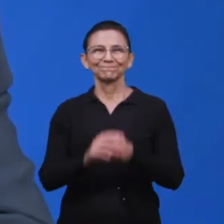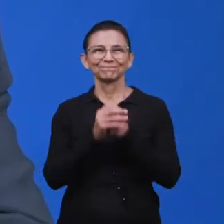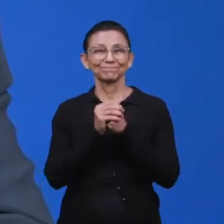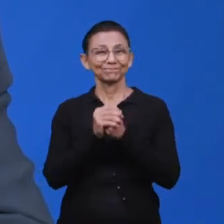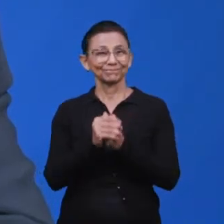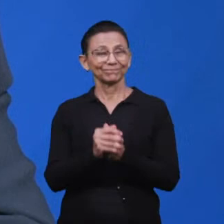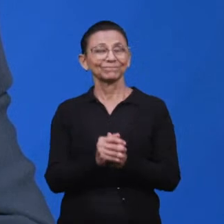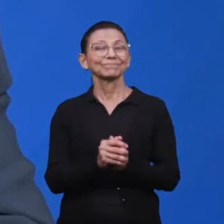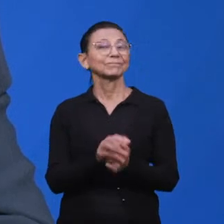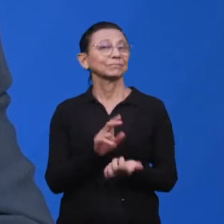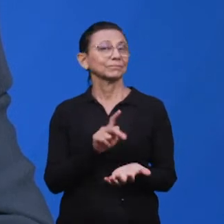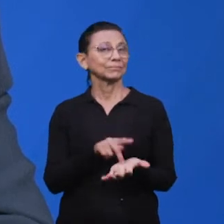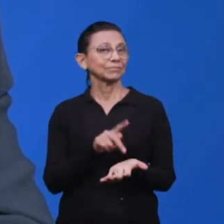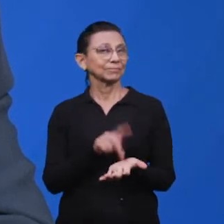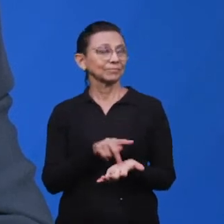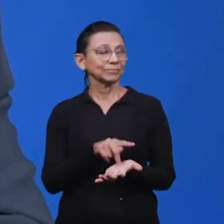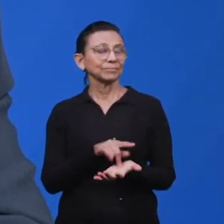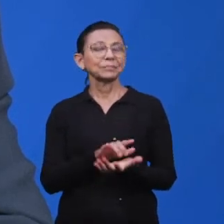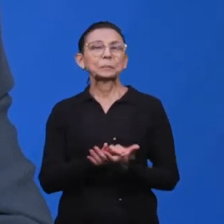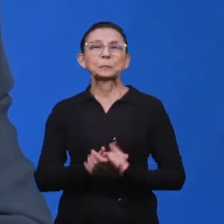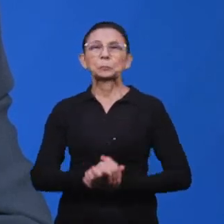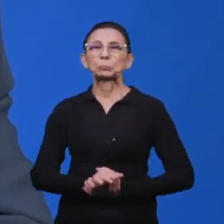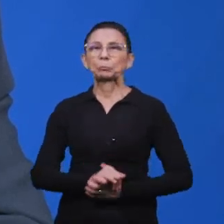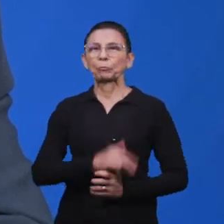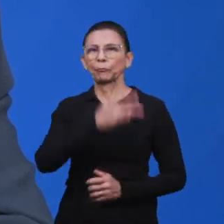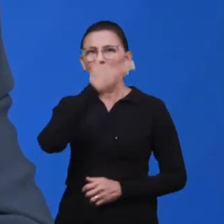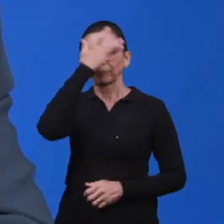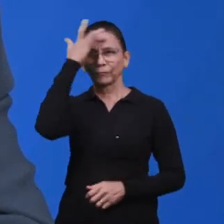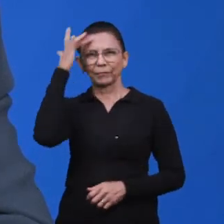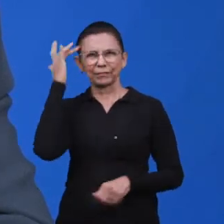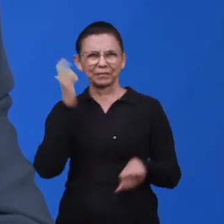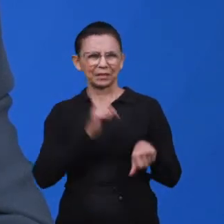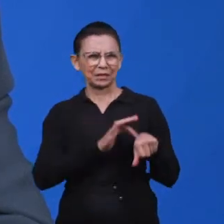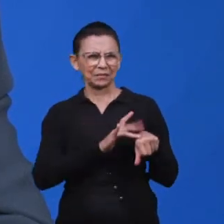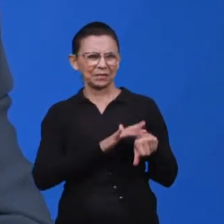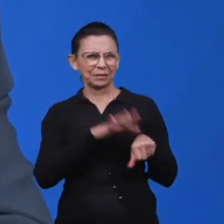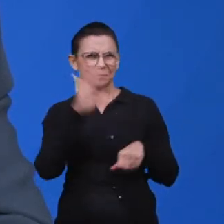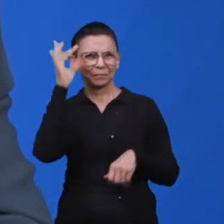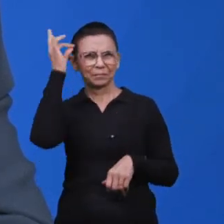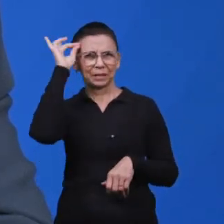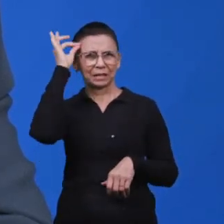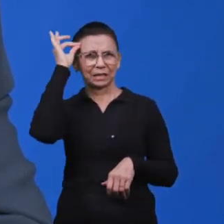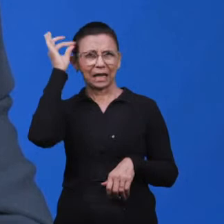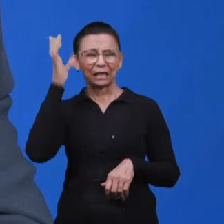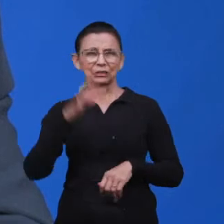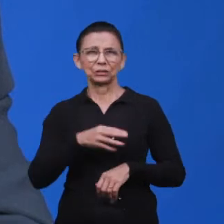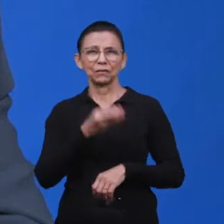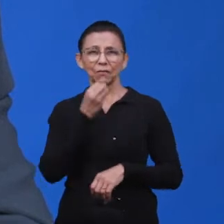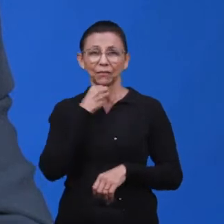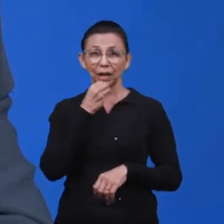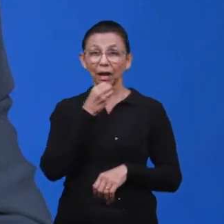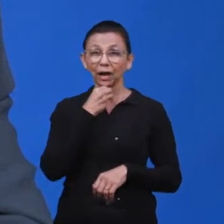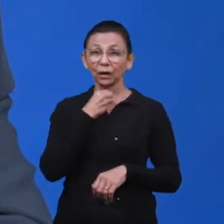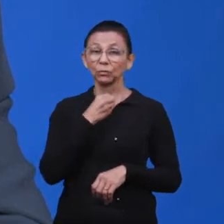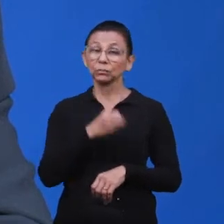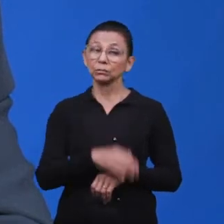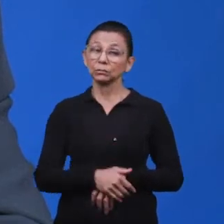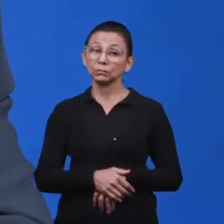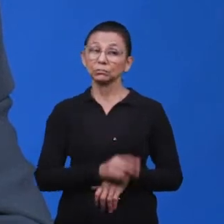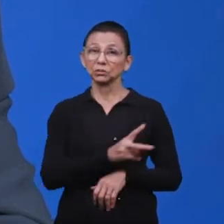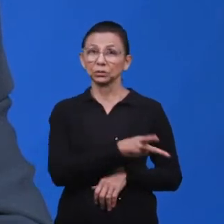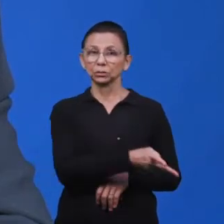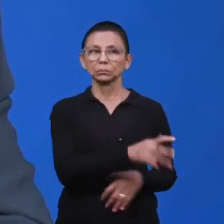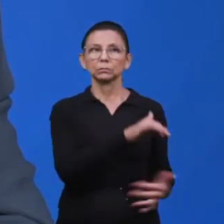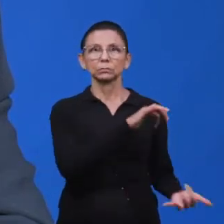mesmo. Realmente, aqueles que estiverem enfermos espiritualmente, eles não sairão deste Egito, ou